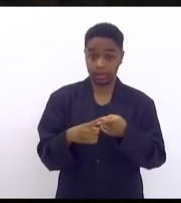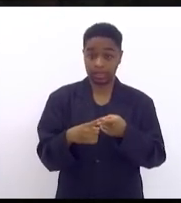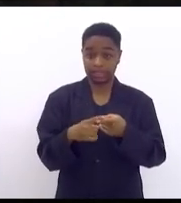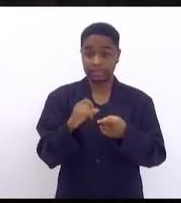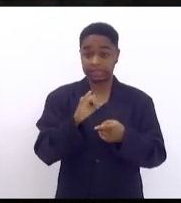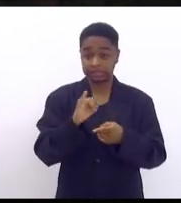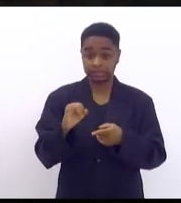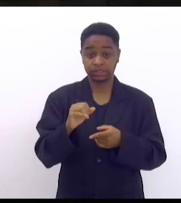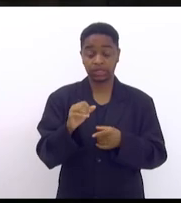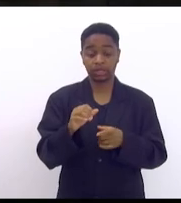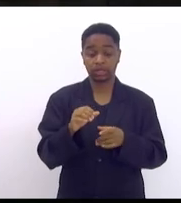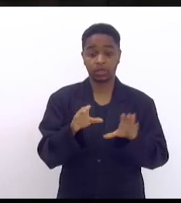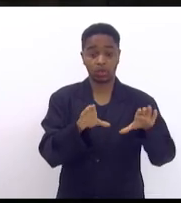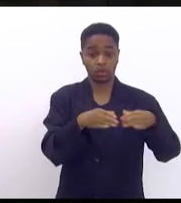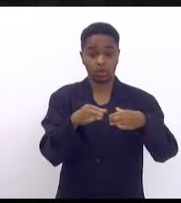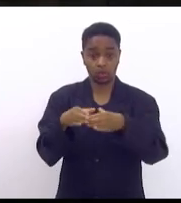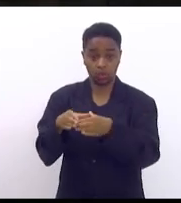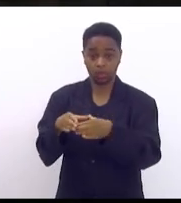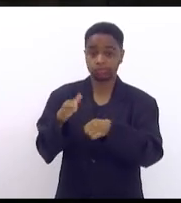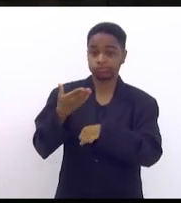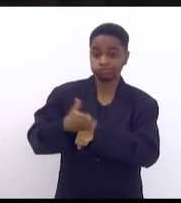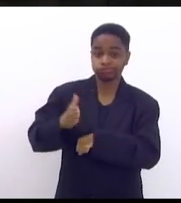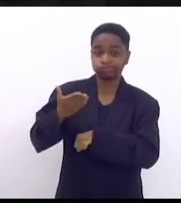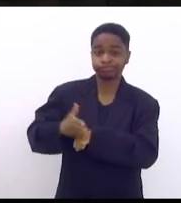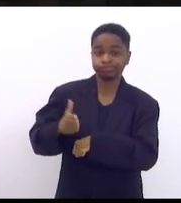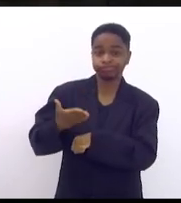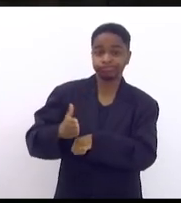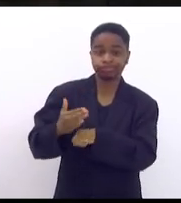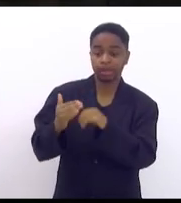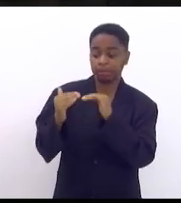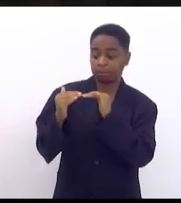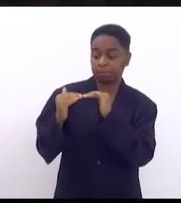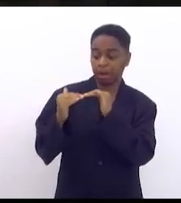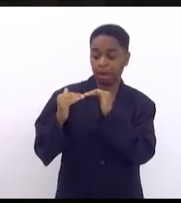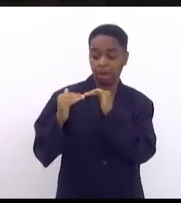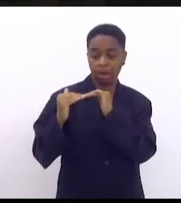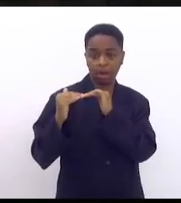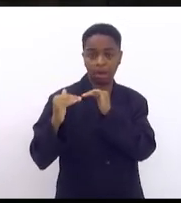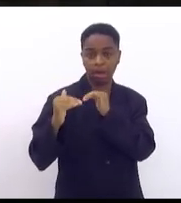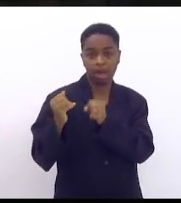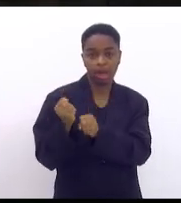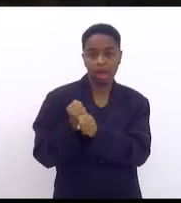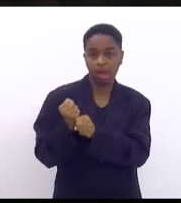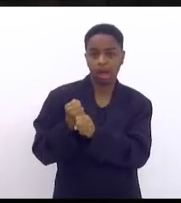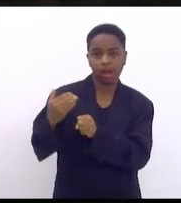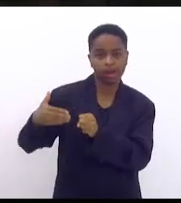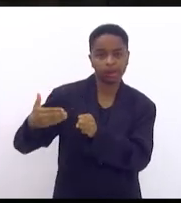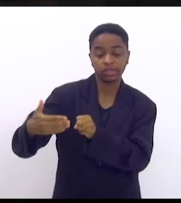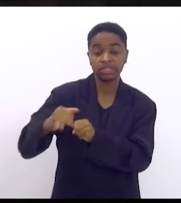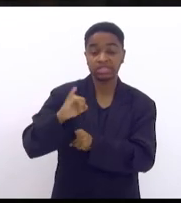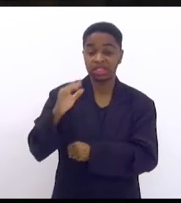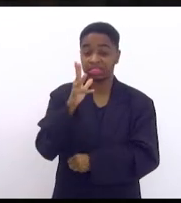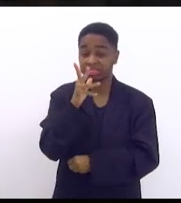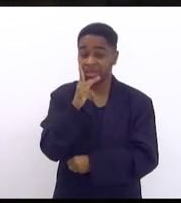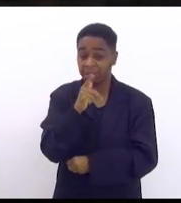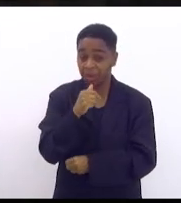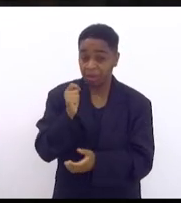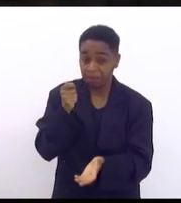mesma prática, ano após ano, de postergar o pagamento das suas